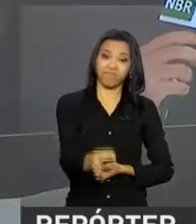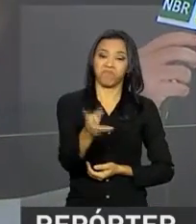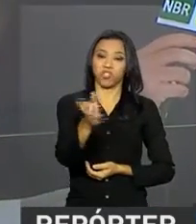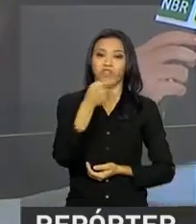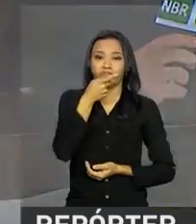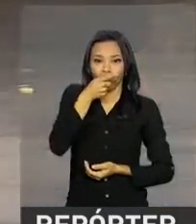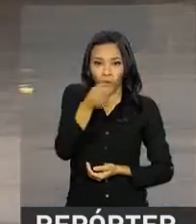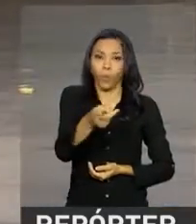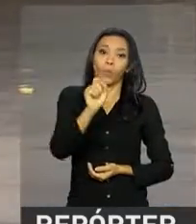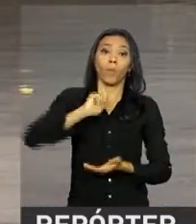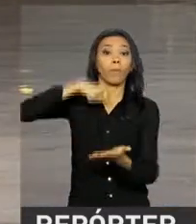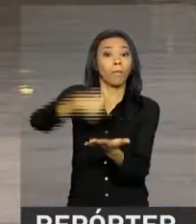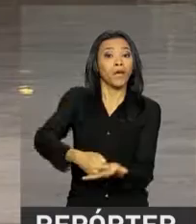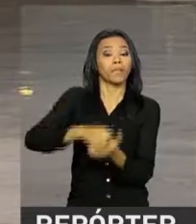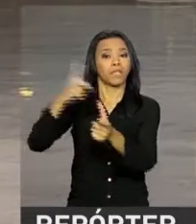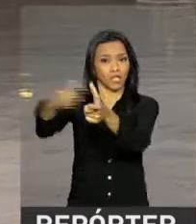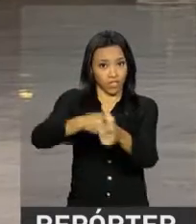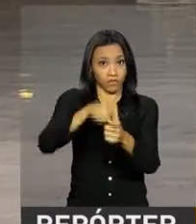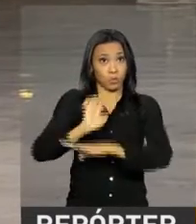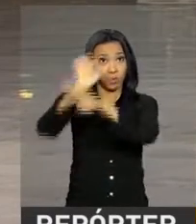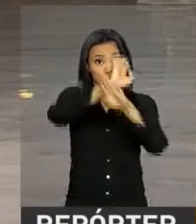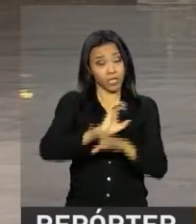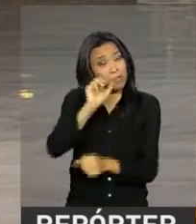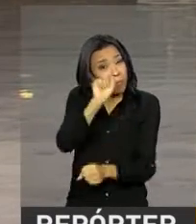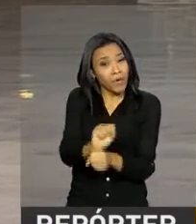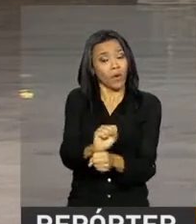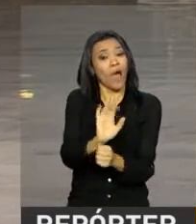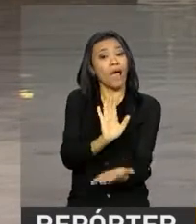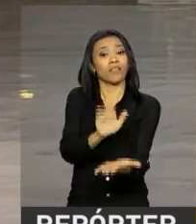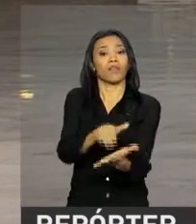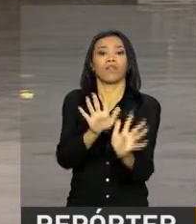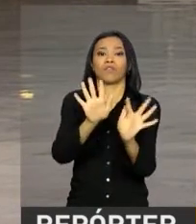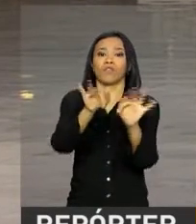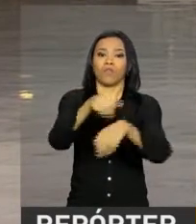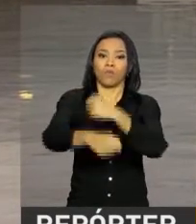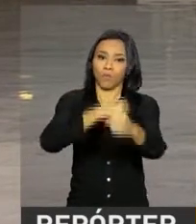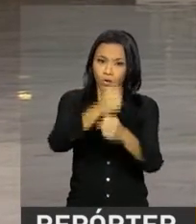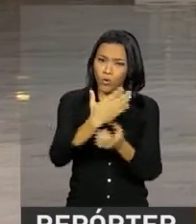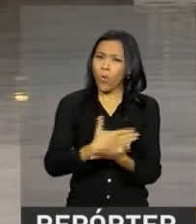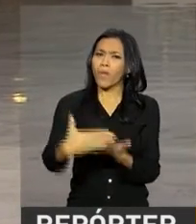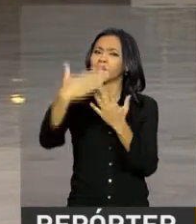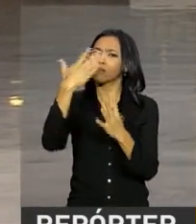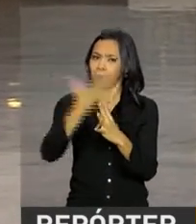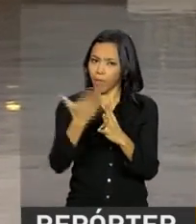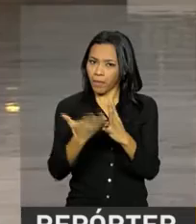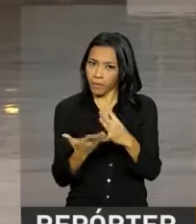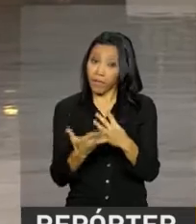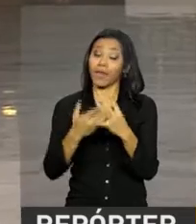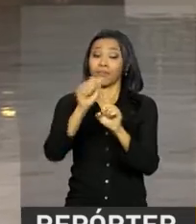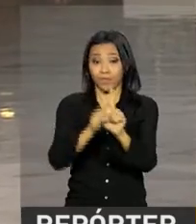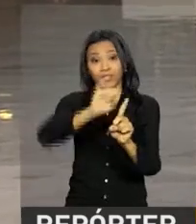você falou os pagamentos suspensos portanto até o final deste ano as parcelas começam voltam a ser pagas em janeiro de